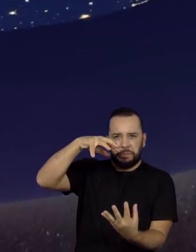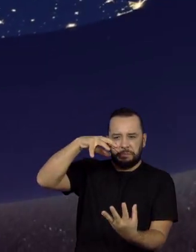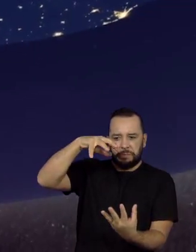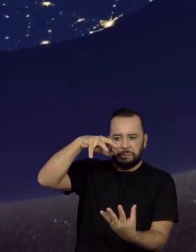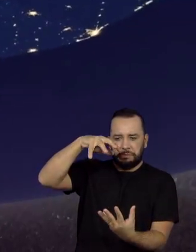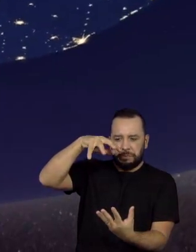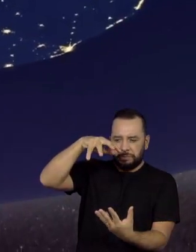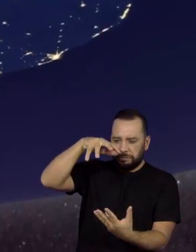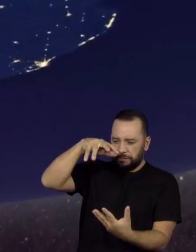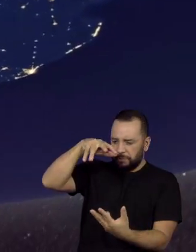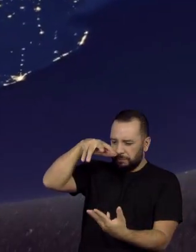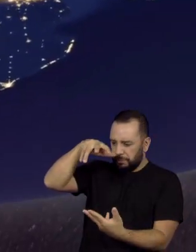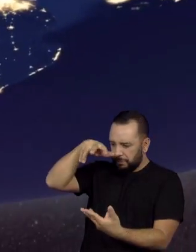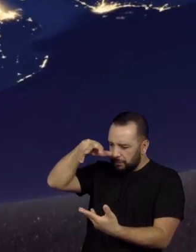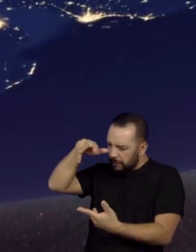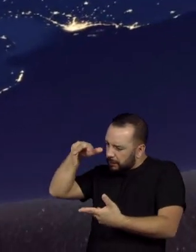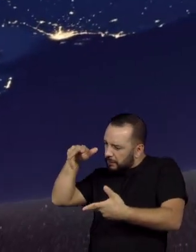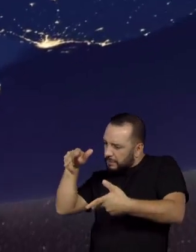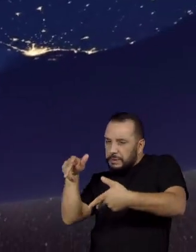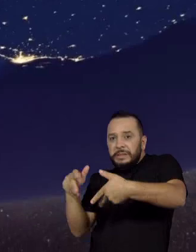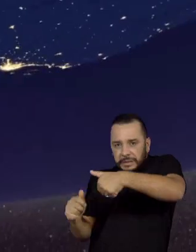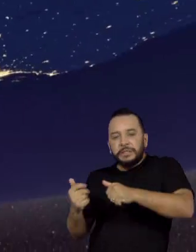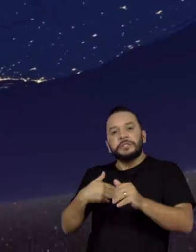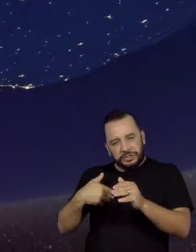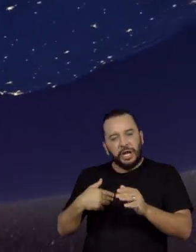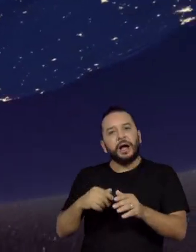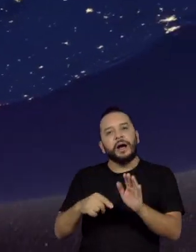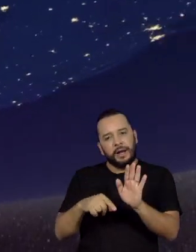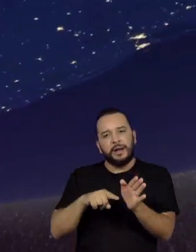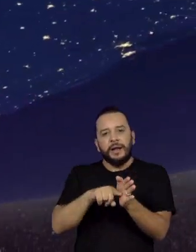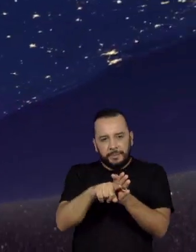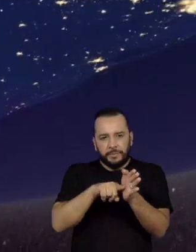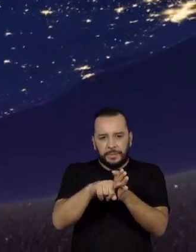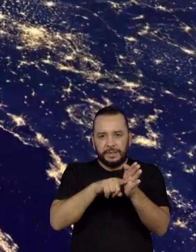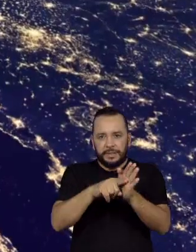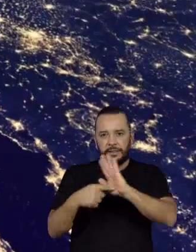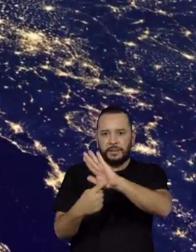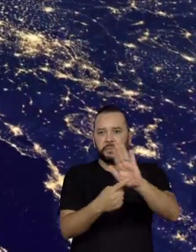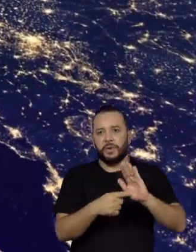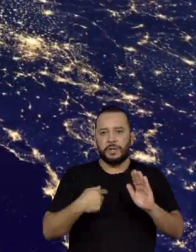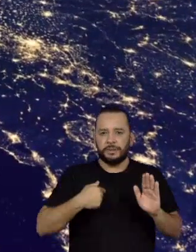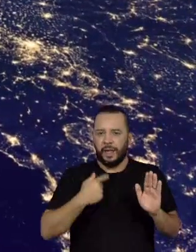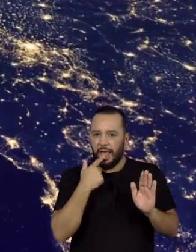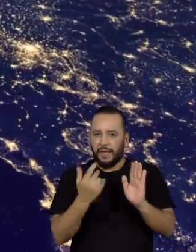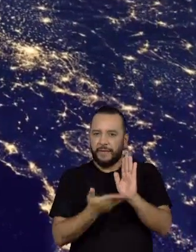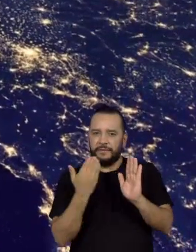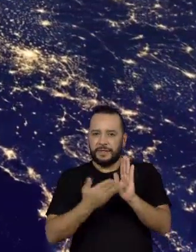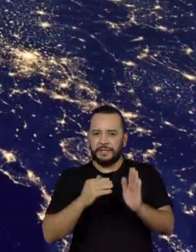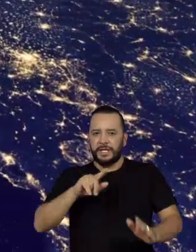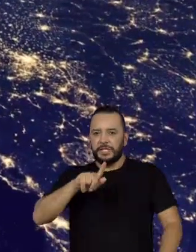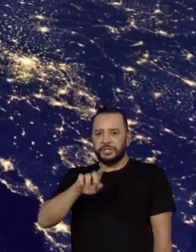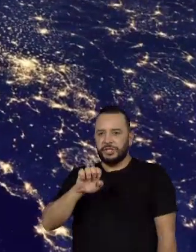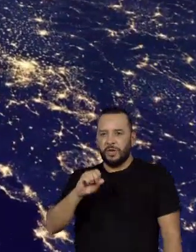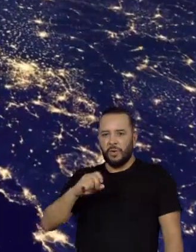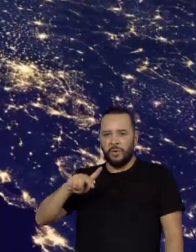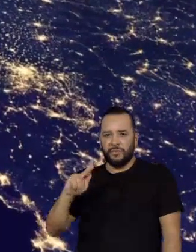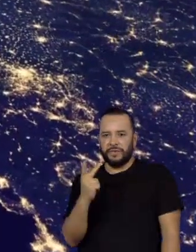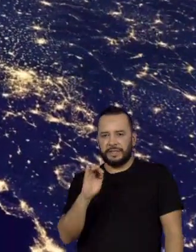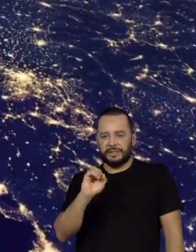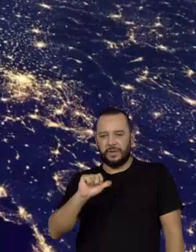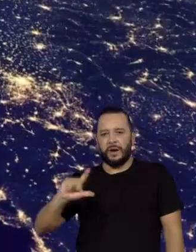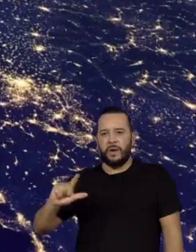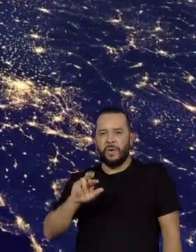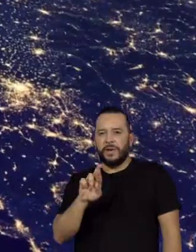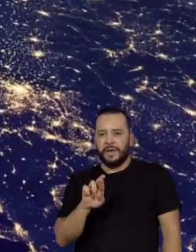recente publicado na revista científica Geophysical Research Letters. Segundo os pesquisadores, o fenômeno